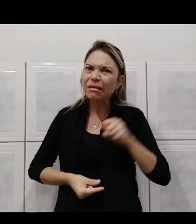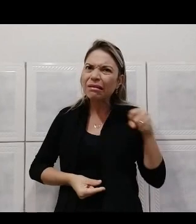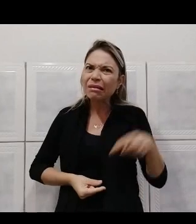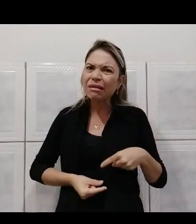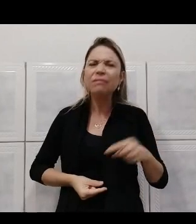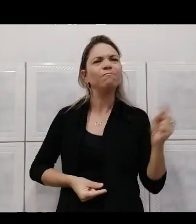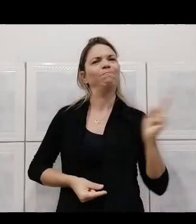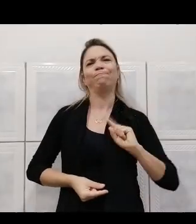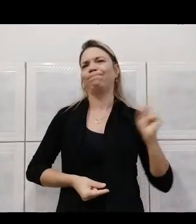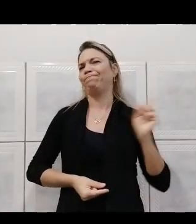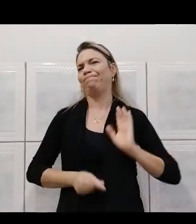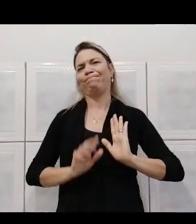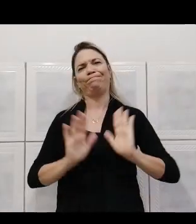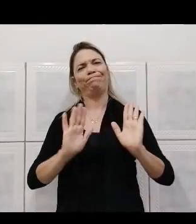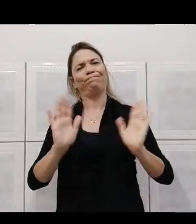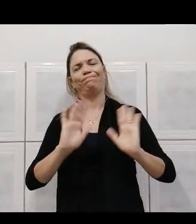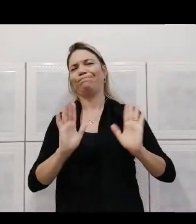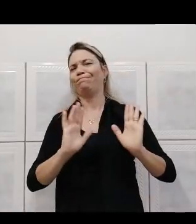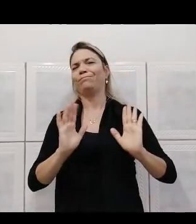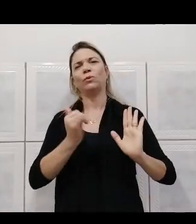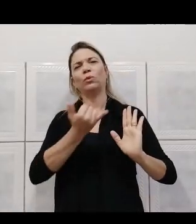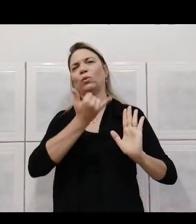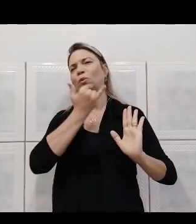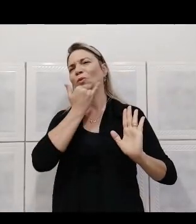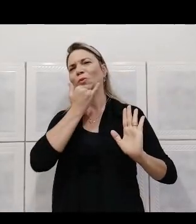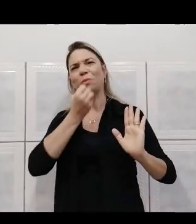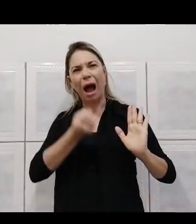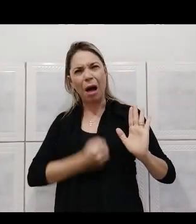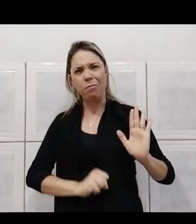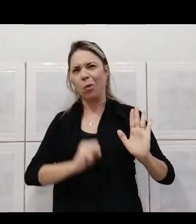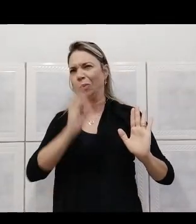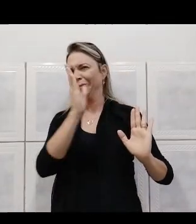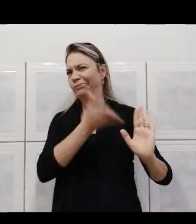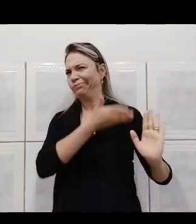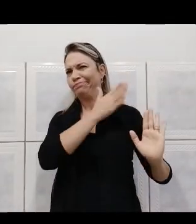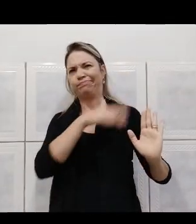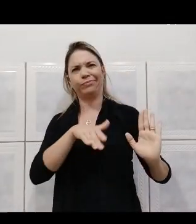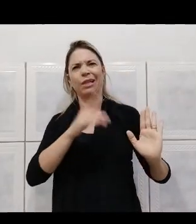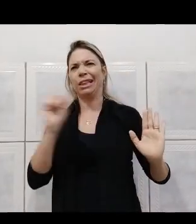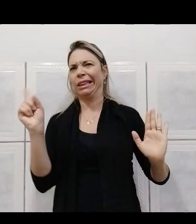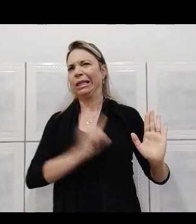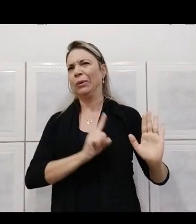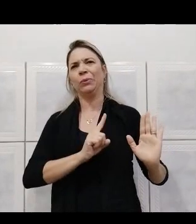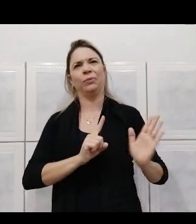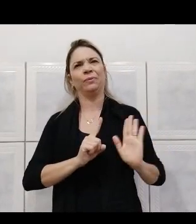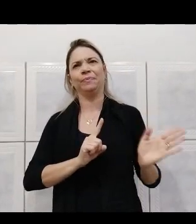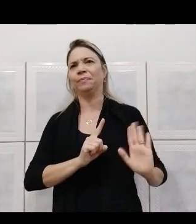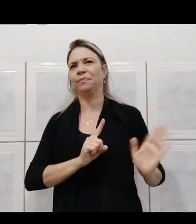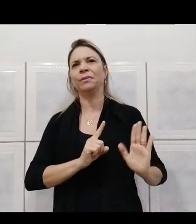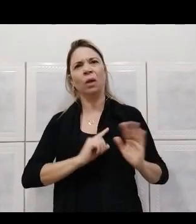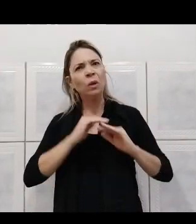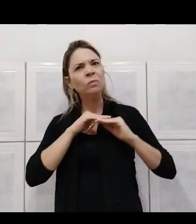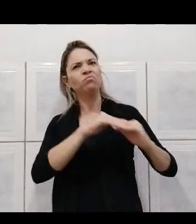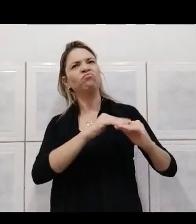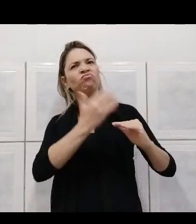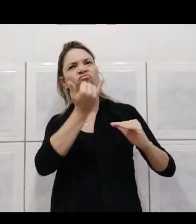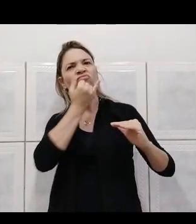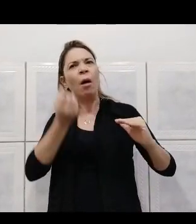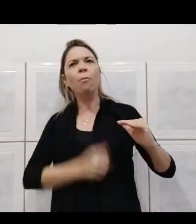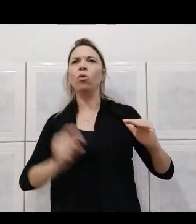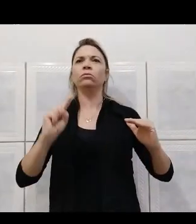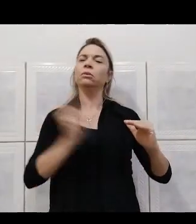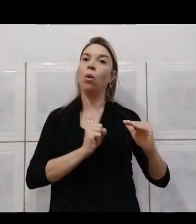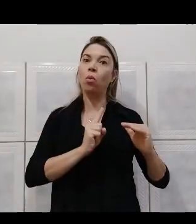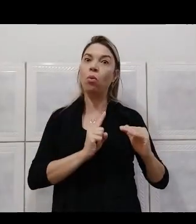ser sendo gestado no ventre de uma mulher, devemos dizer não, não ao aborto. O aborto